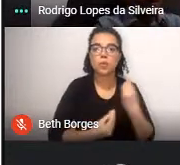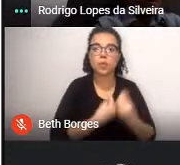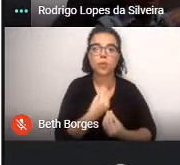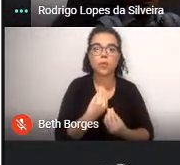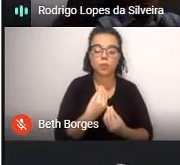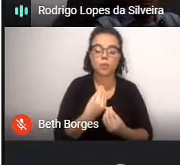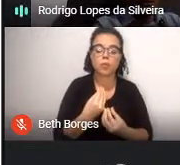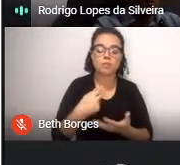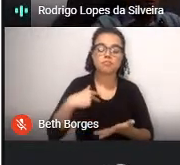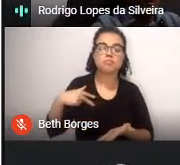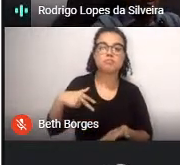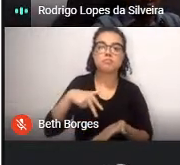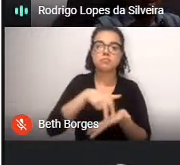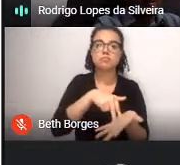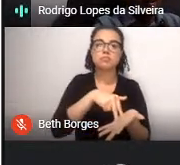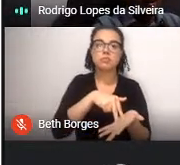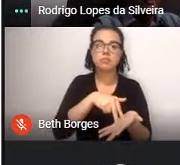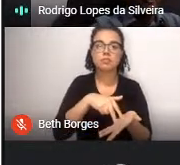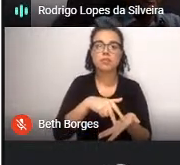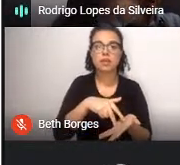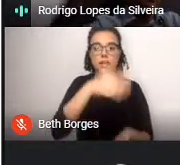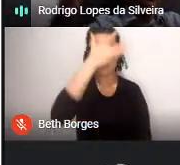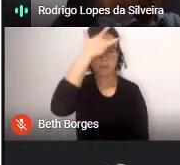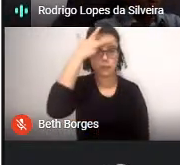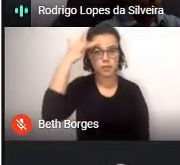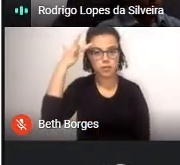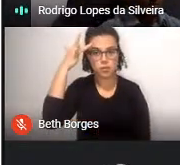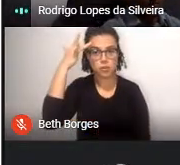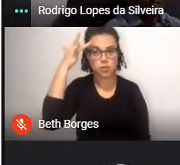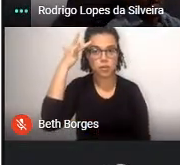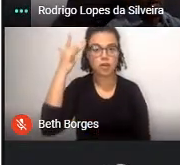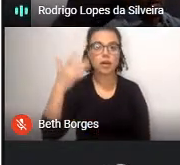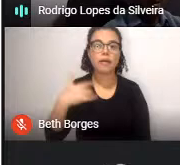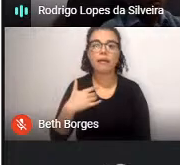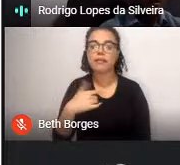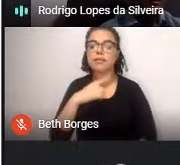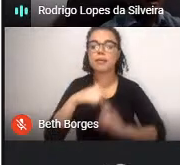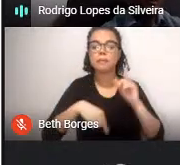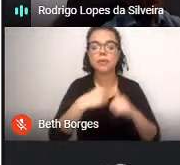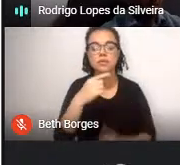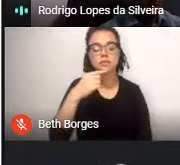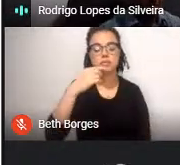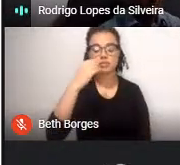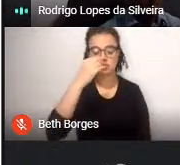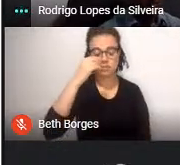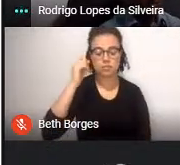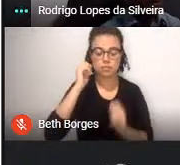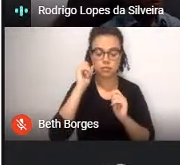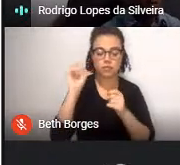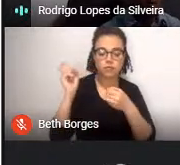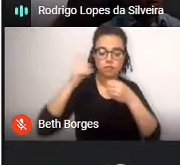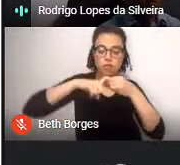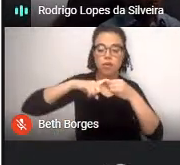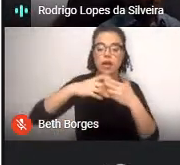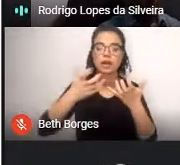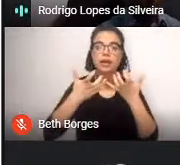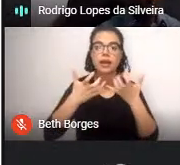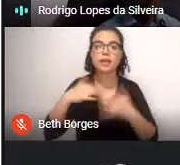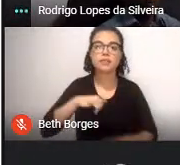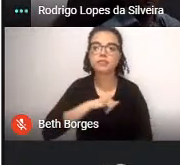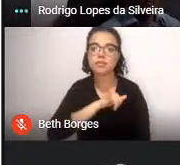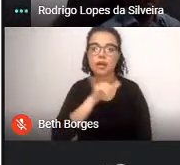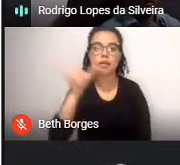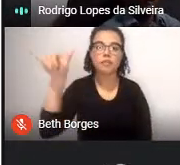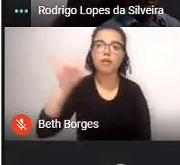enfrentamento, onde a pessoa sai querendo ir para a montanha-russa, querendo andar de avião, entre qualquer outro